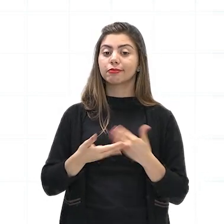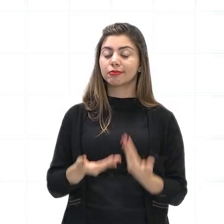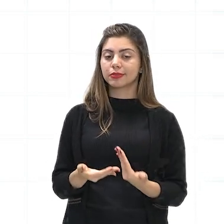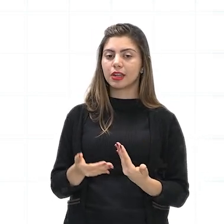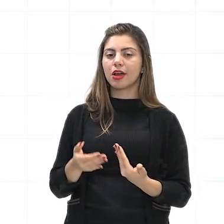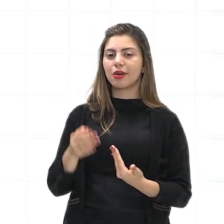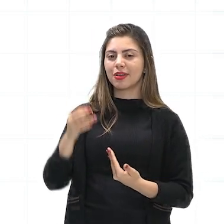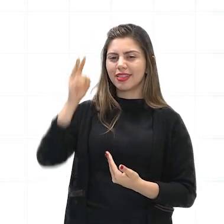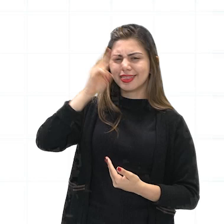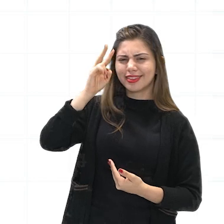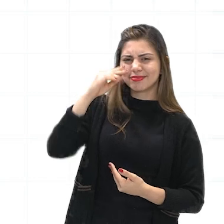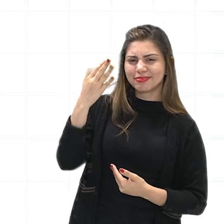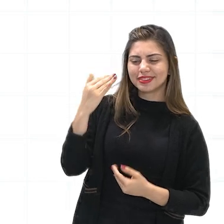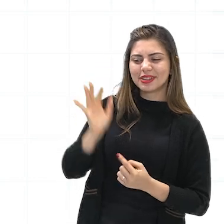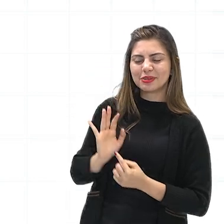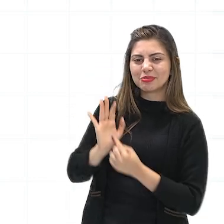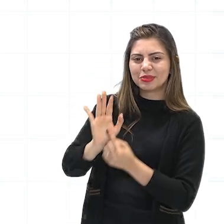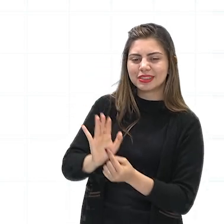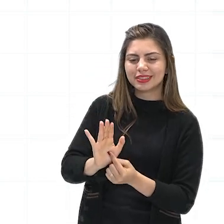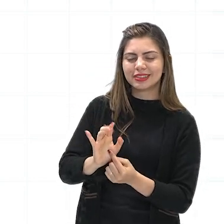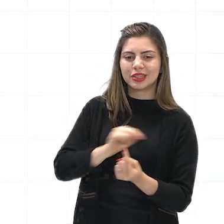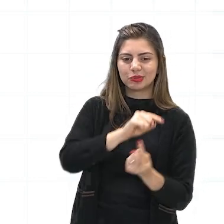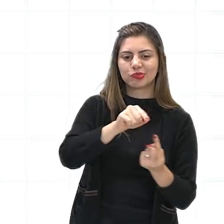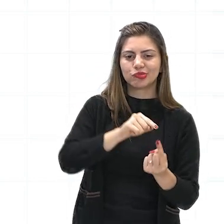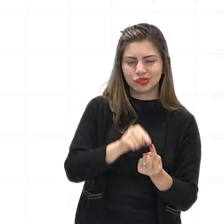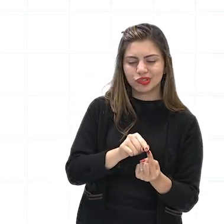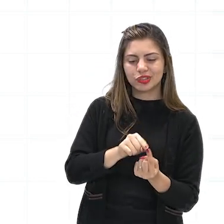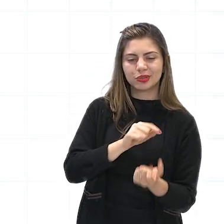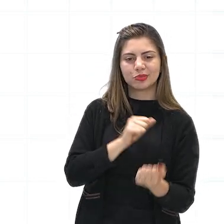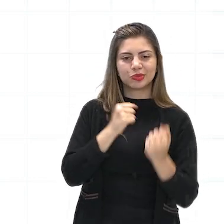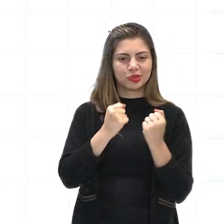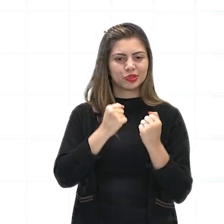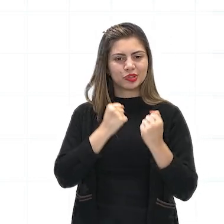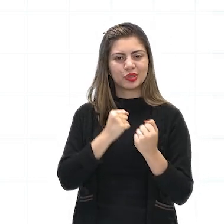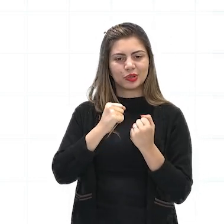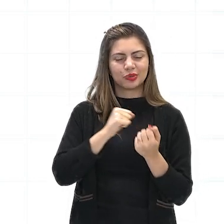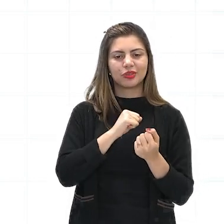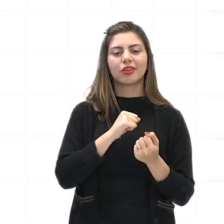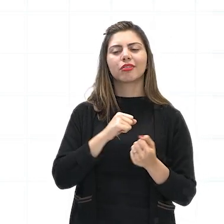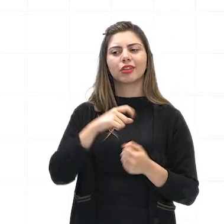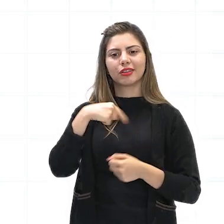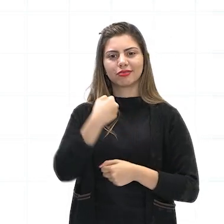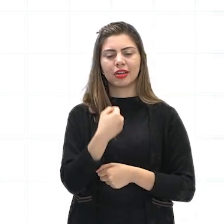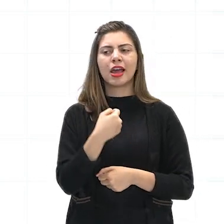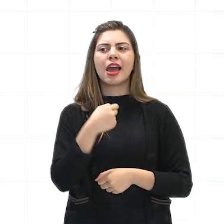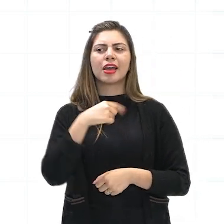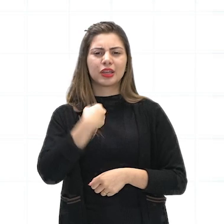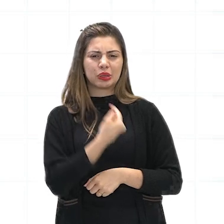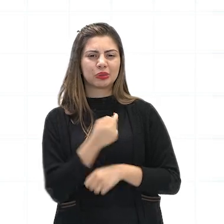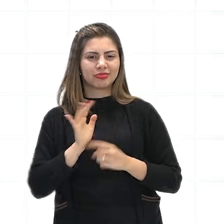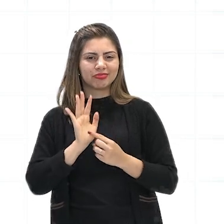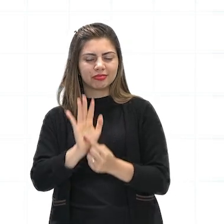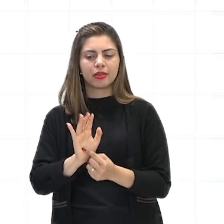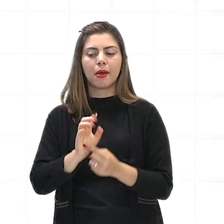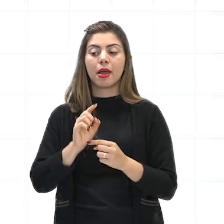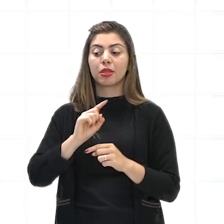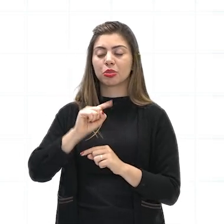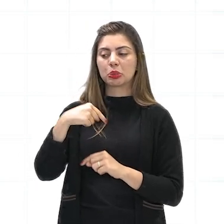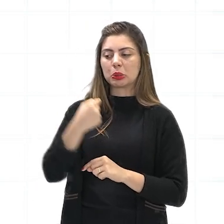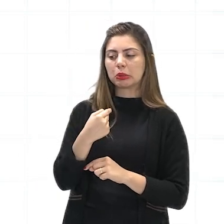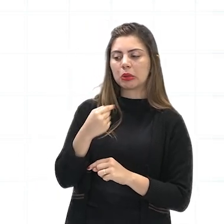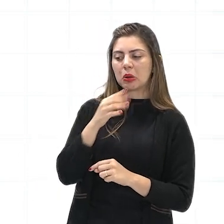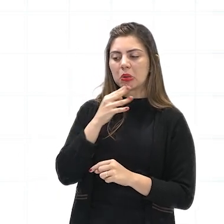apresentei uma luta bem interessante para vocês, que é pouquíssimo conhecida, mas que agora vocês